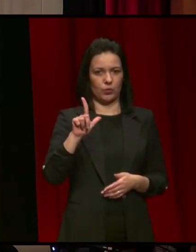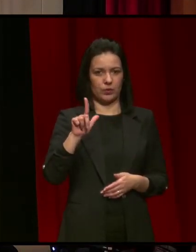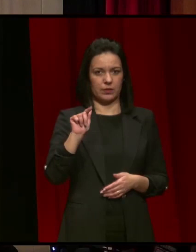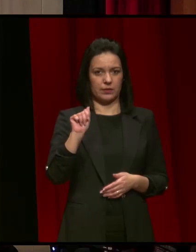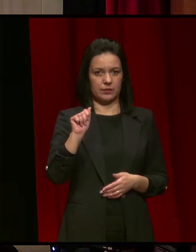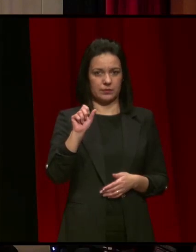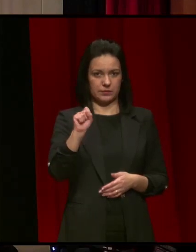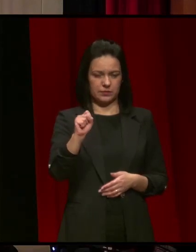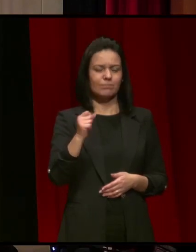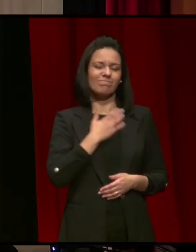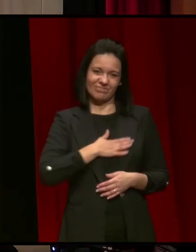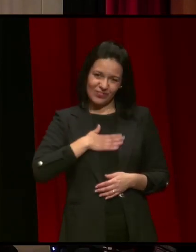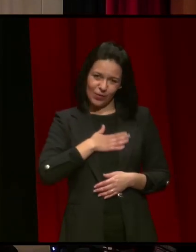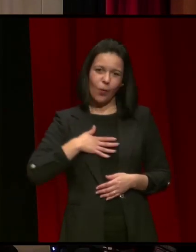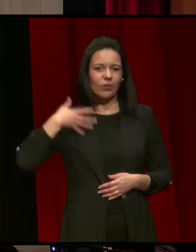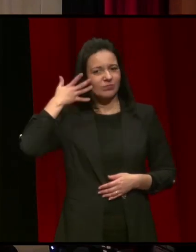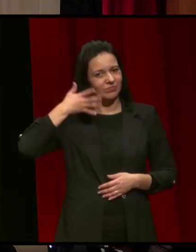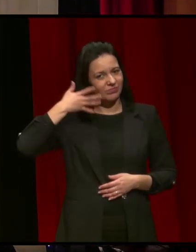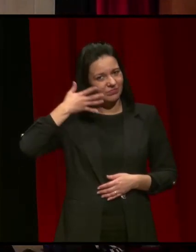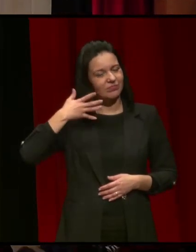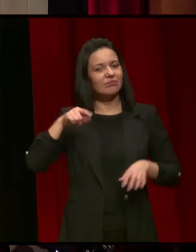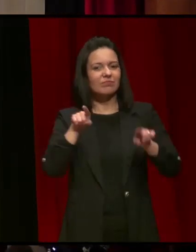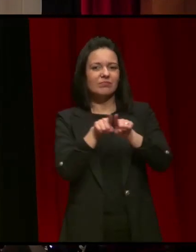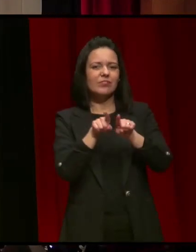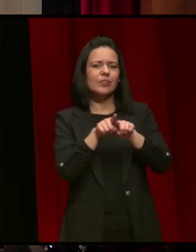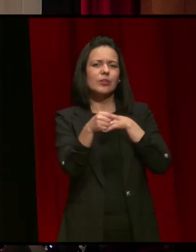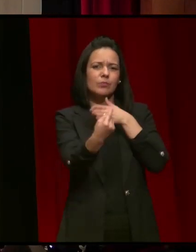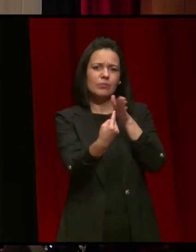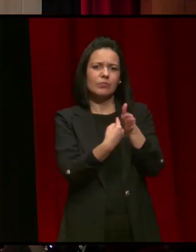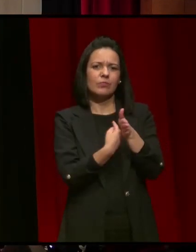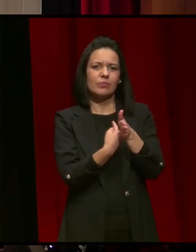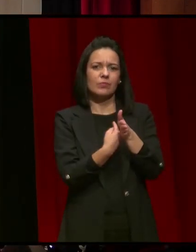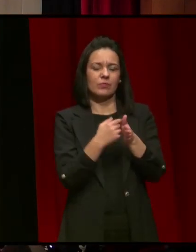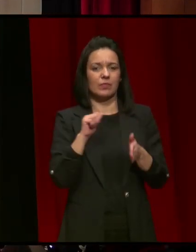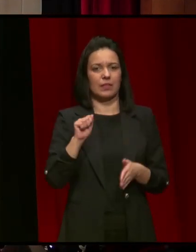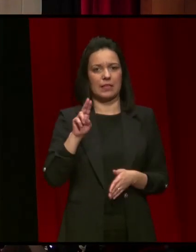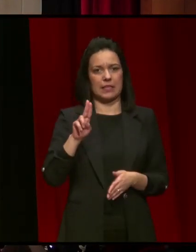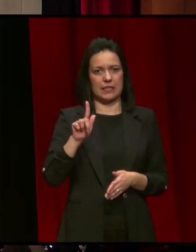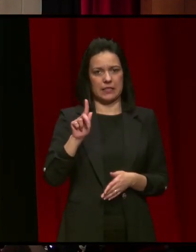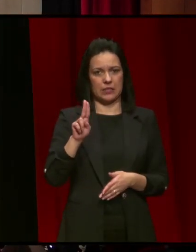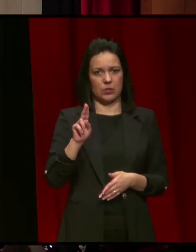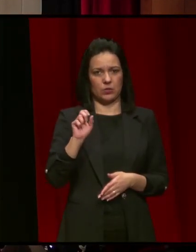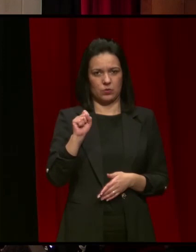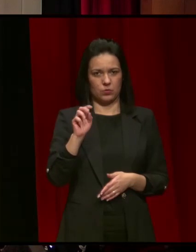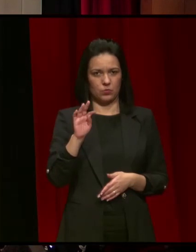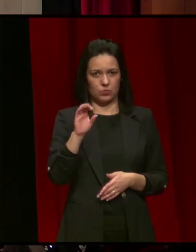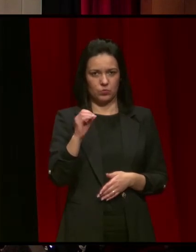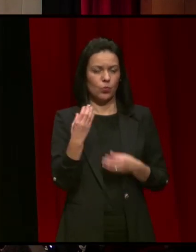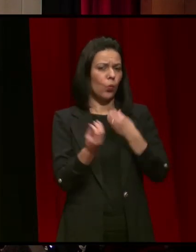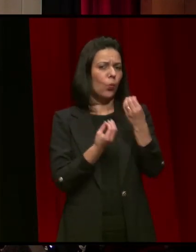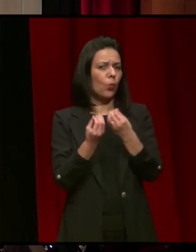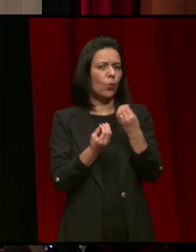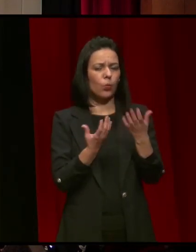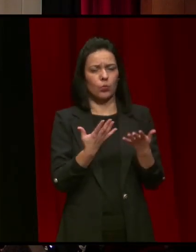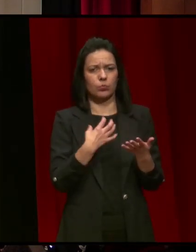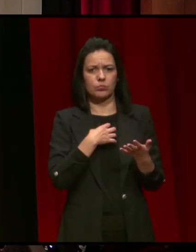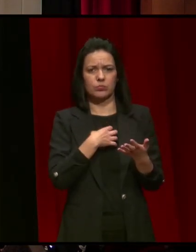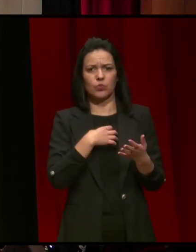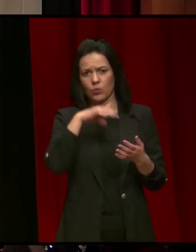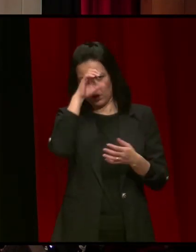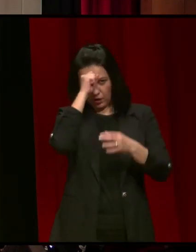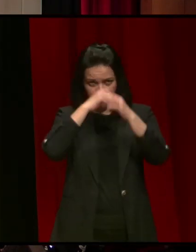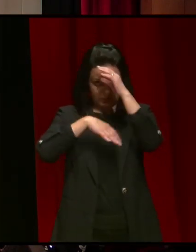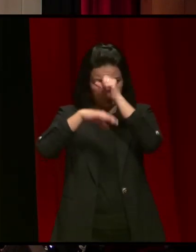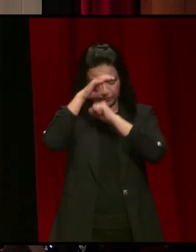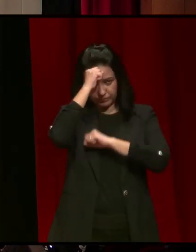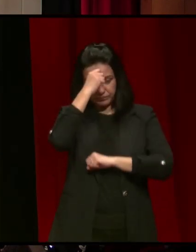ele fala que está gostando de tudo que está aprendendo, gostaria de saber, há um curso qual eu posso aprender a cuidar de pessoas cegas, com síndrome